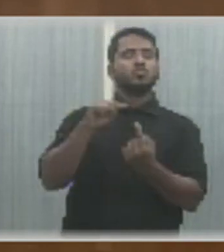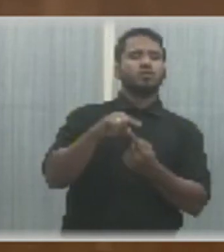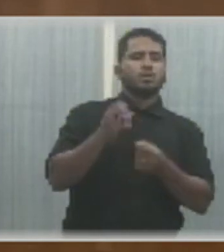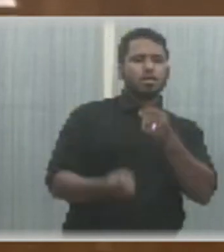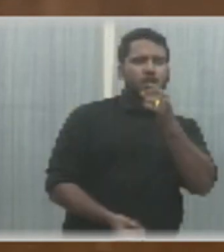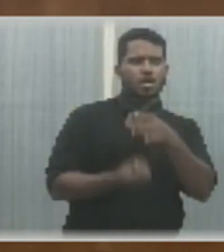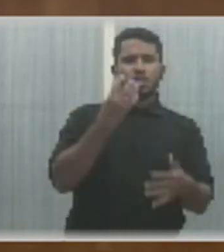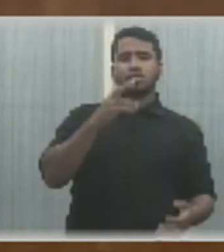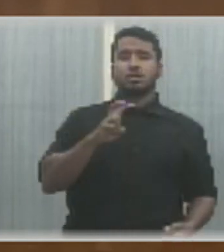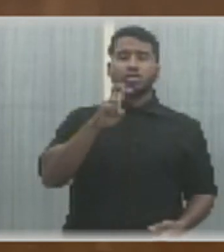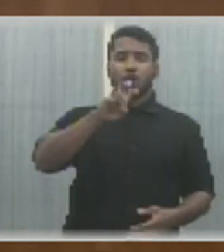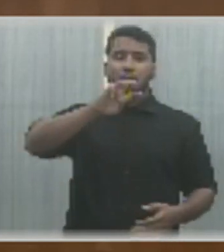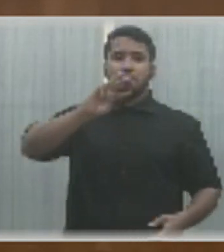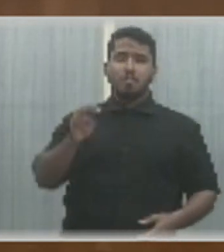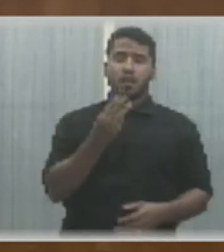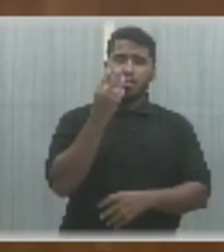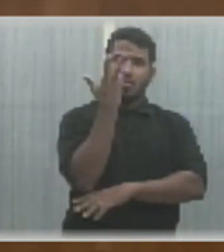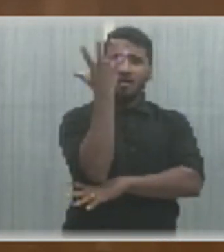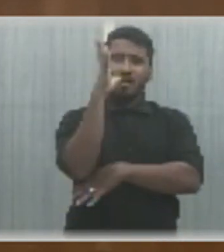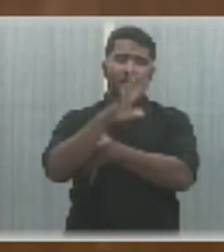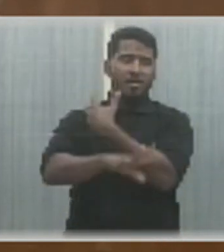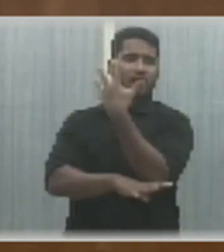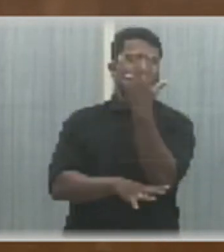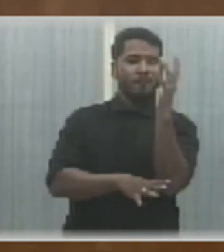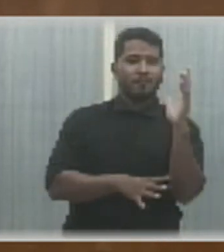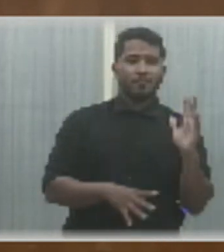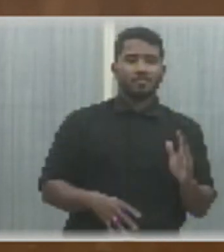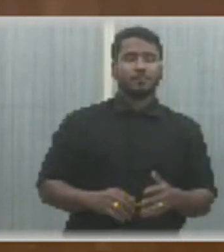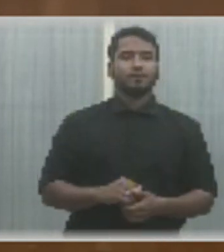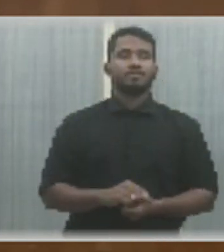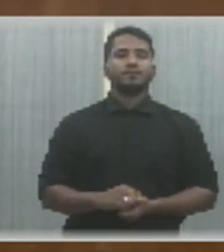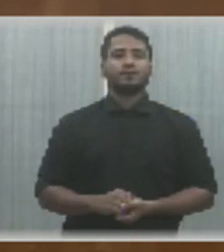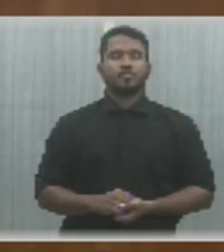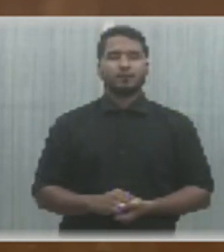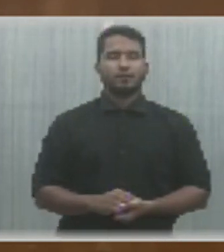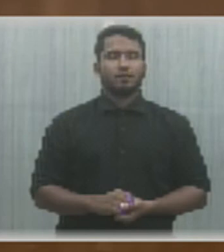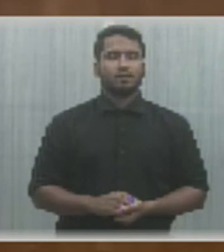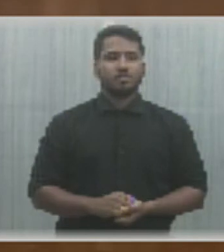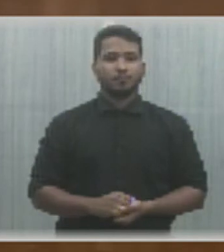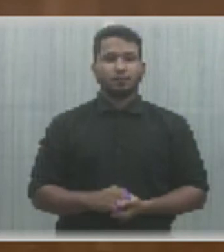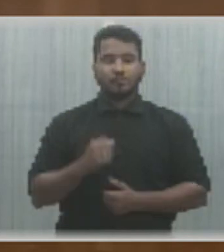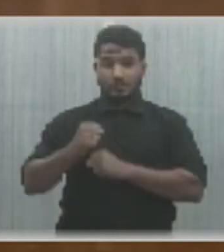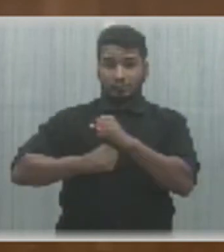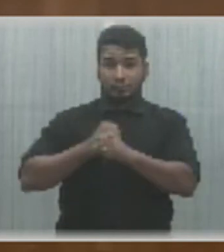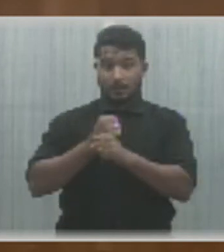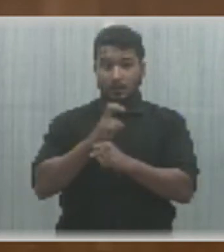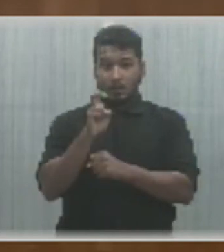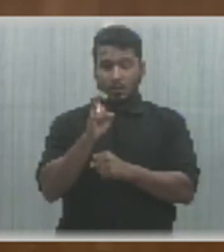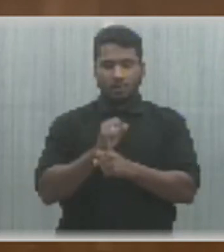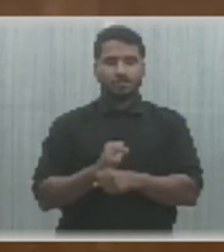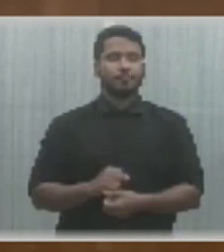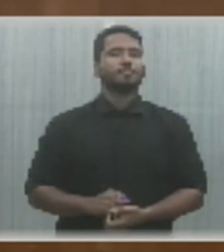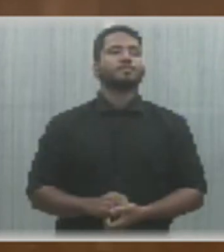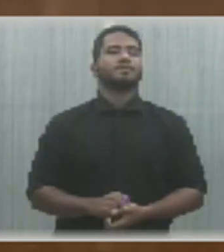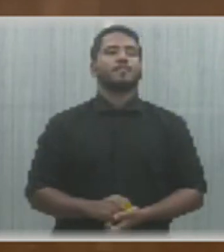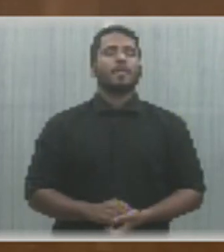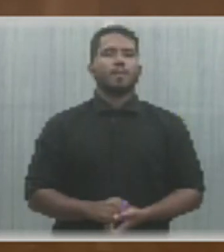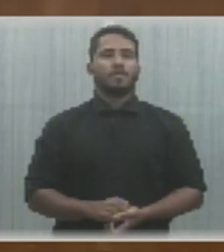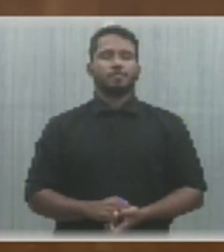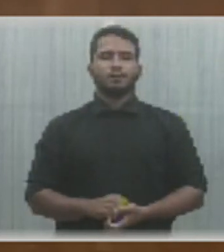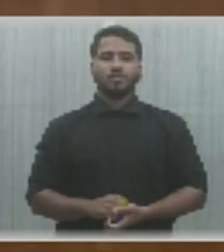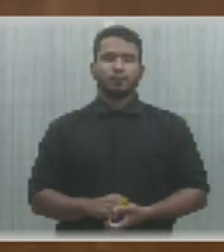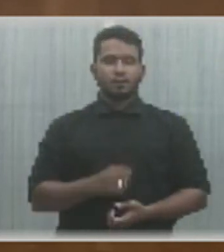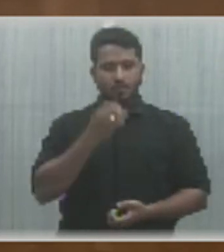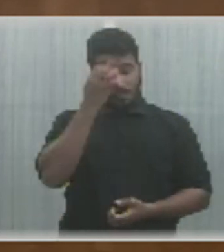plantio de 5 milhões de mudas nativas num período de 5 anos. E para